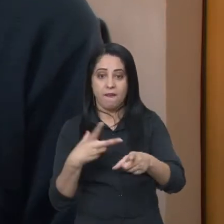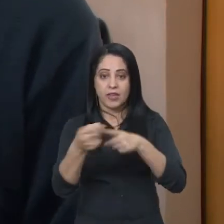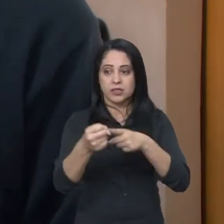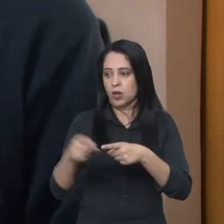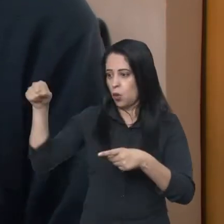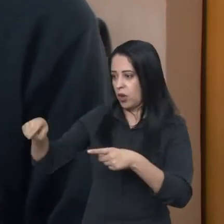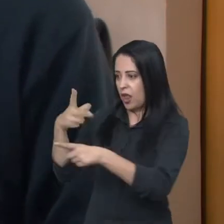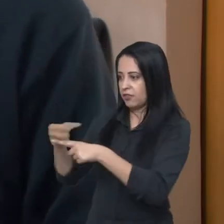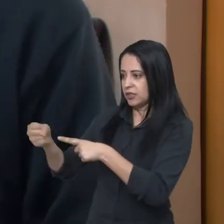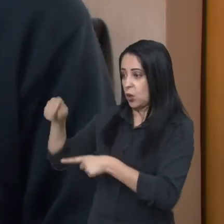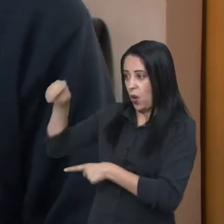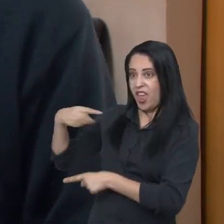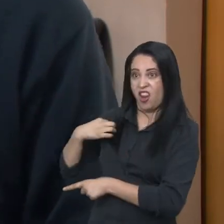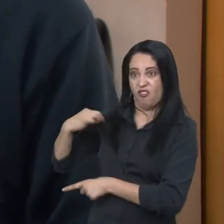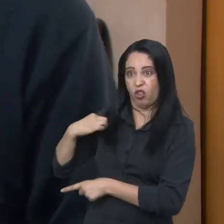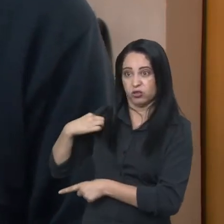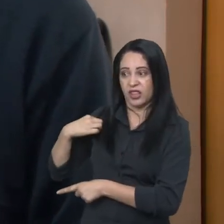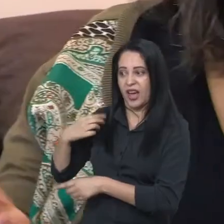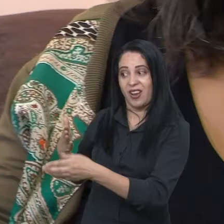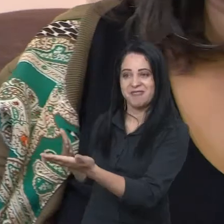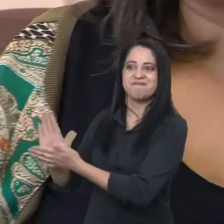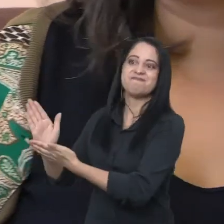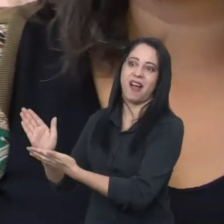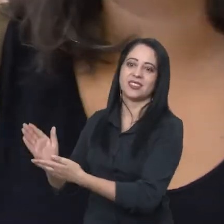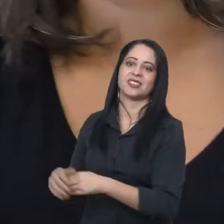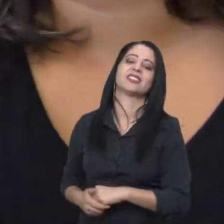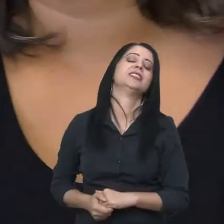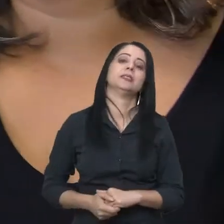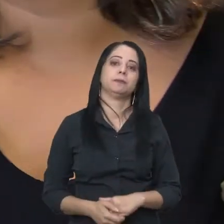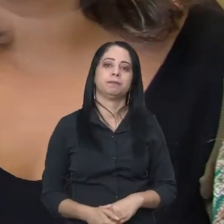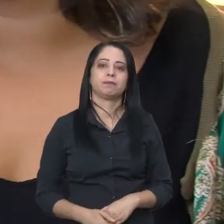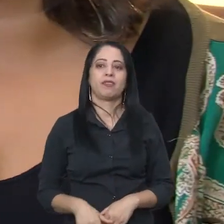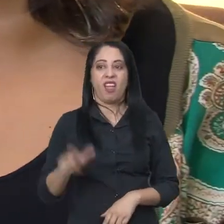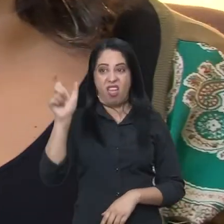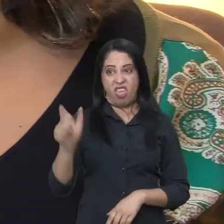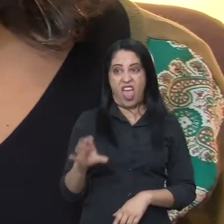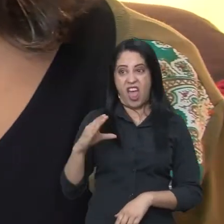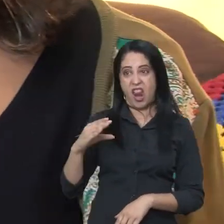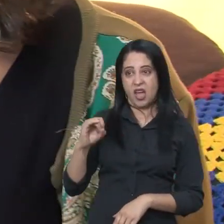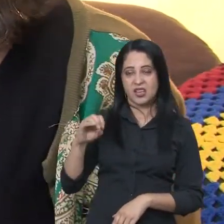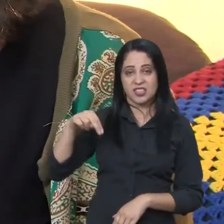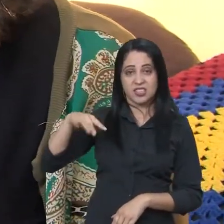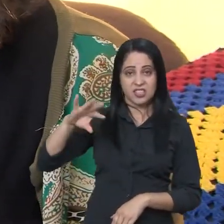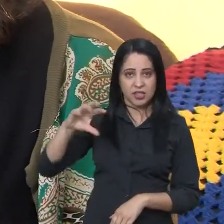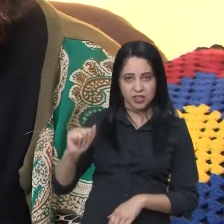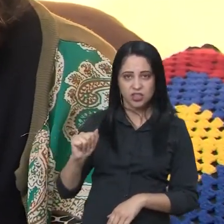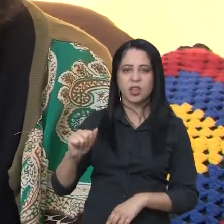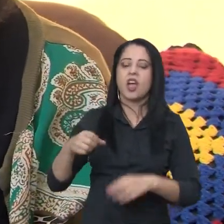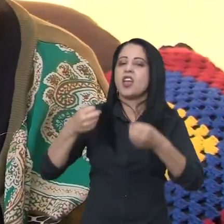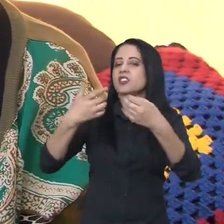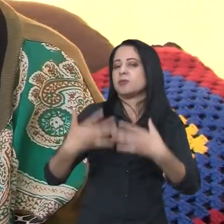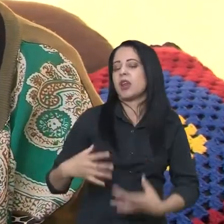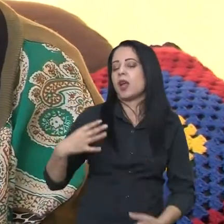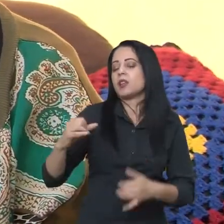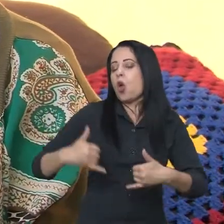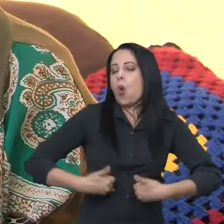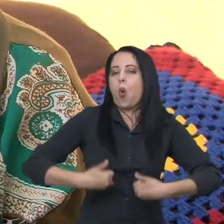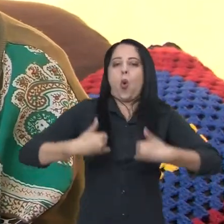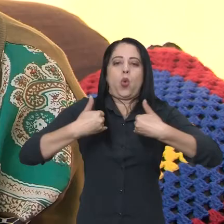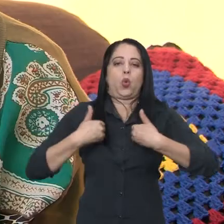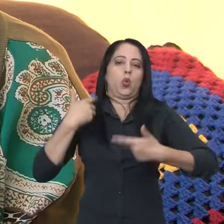concurso têm aí esse benefício também. Por fim, a Cíntia diz ter orgulho de falar que faz parte do